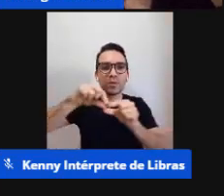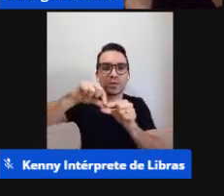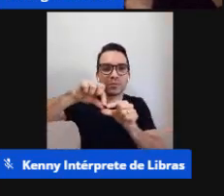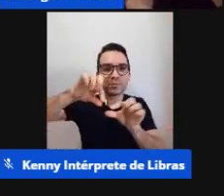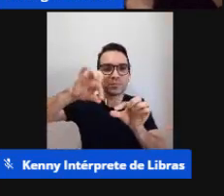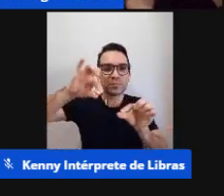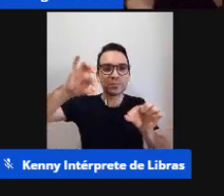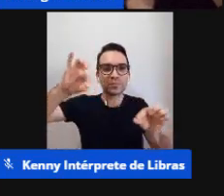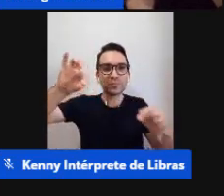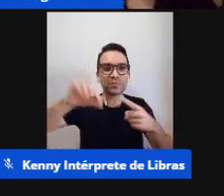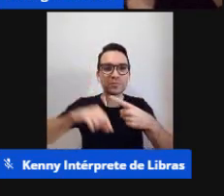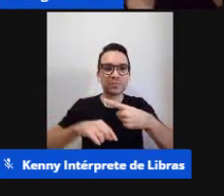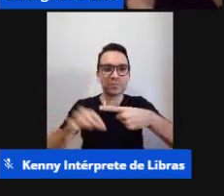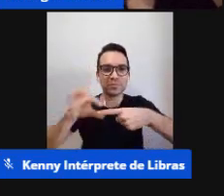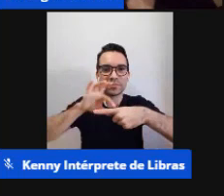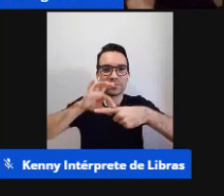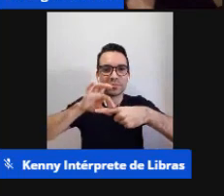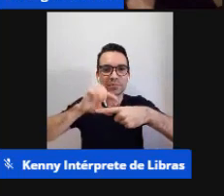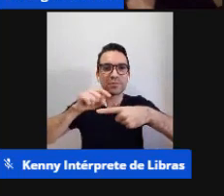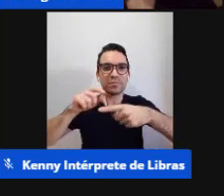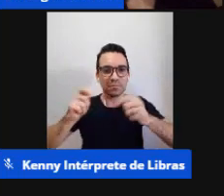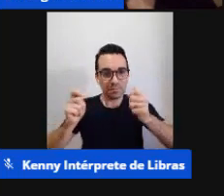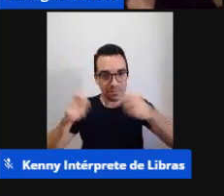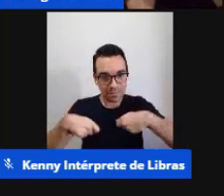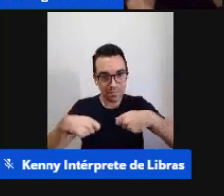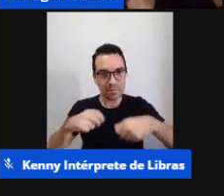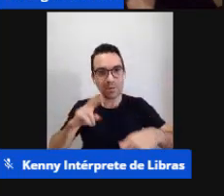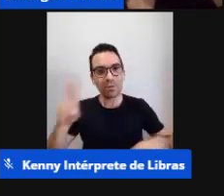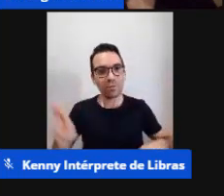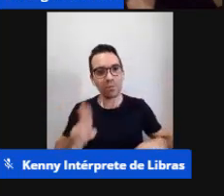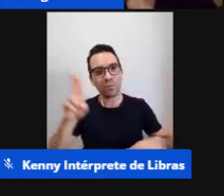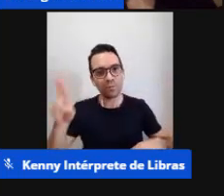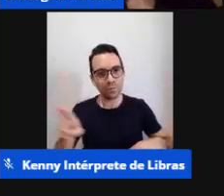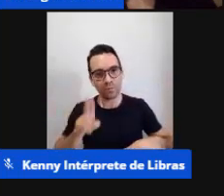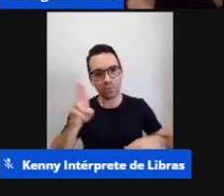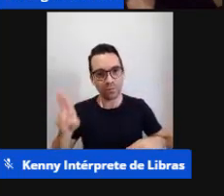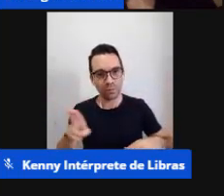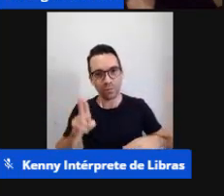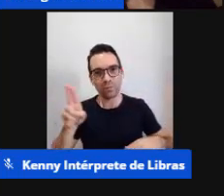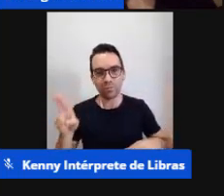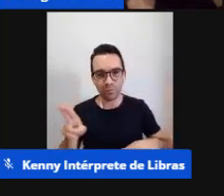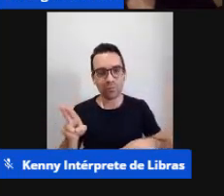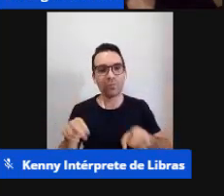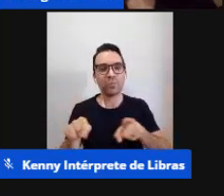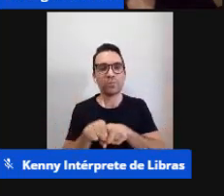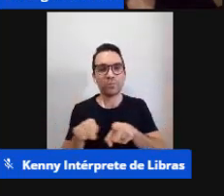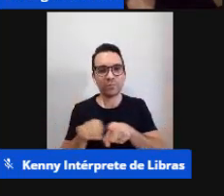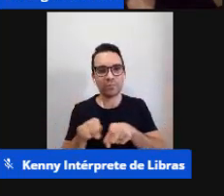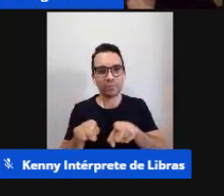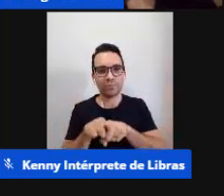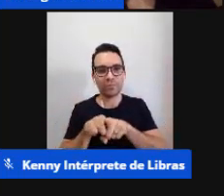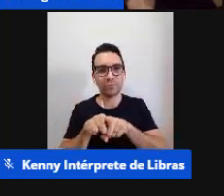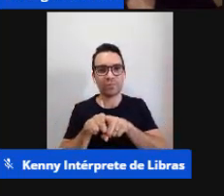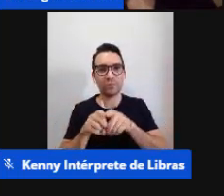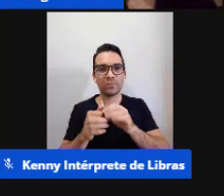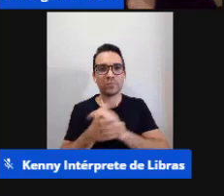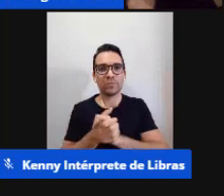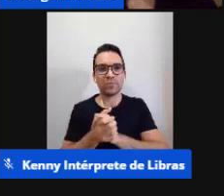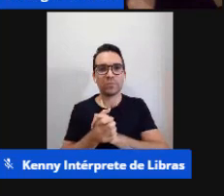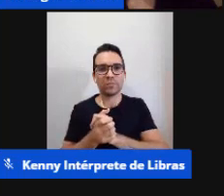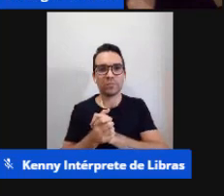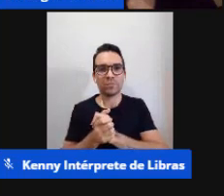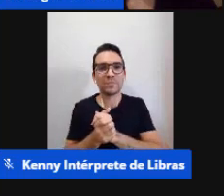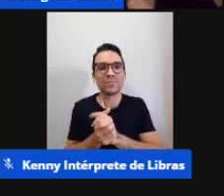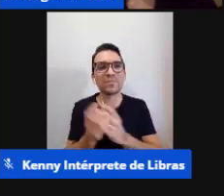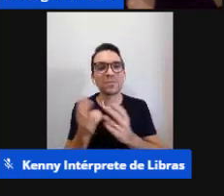o barulho e ofereço para a criança que ela também faça, tá? Então para isso eu vou fazer também uma bandinha musical.